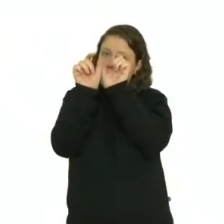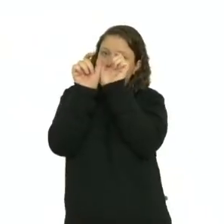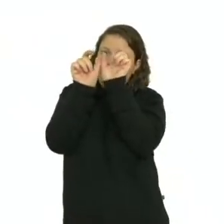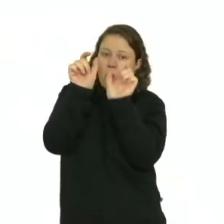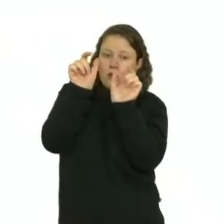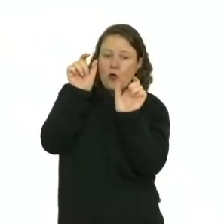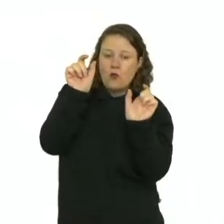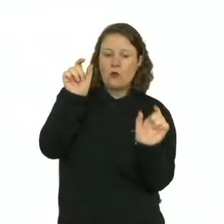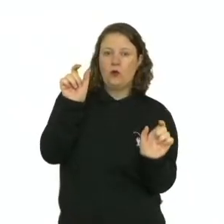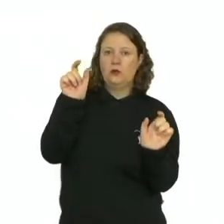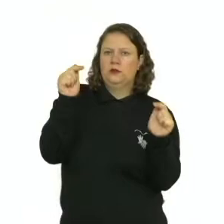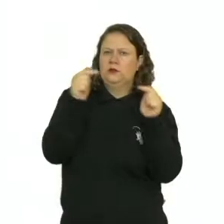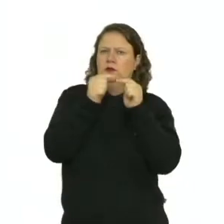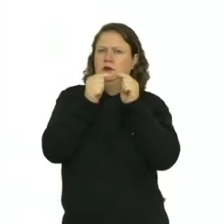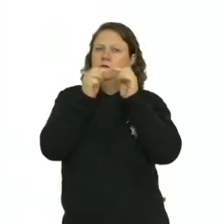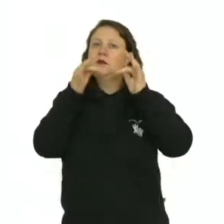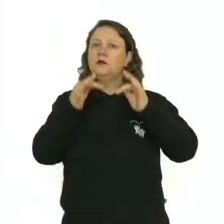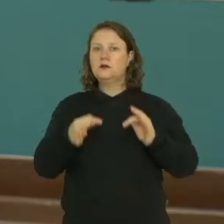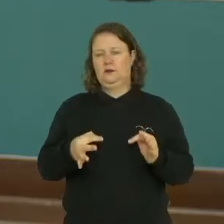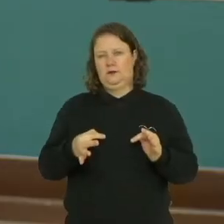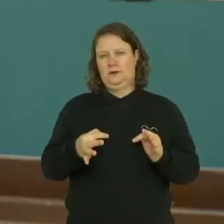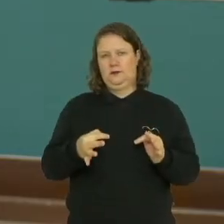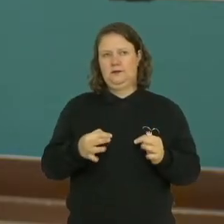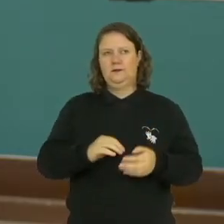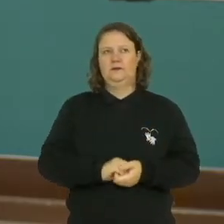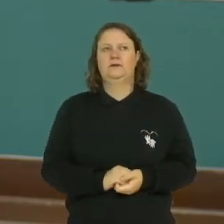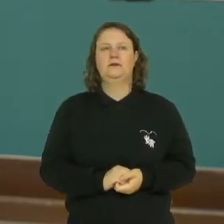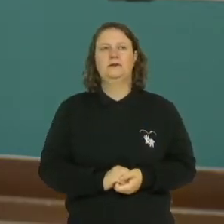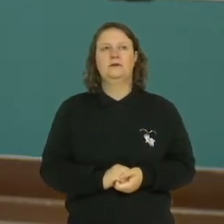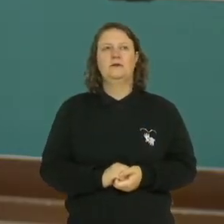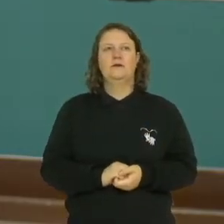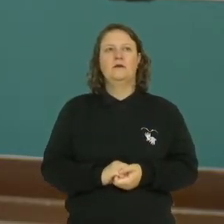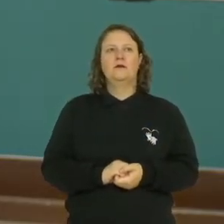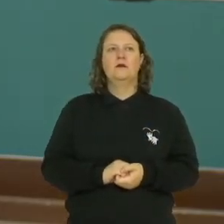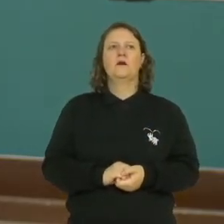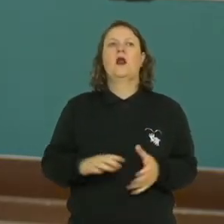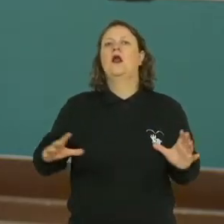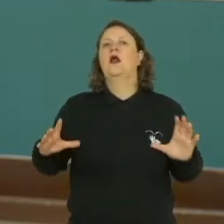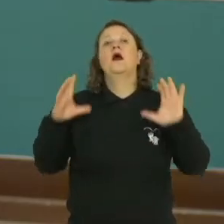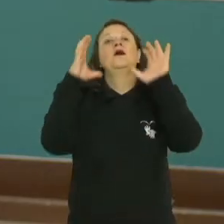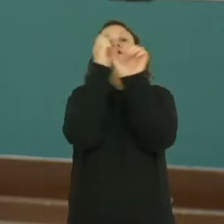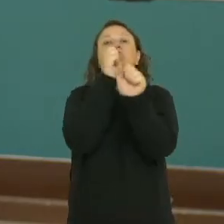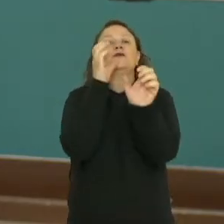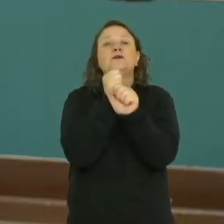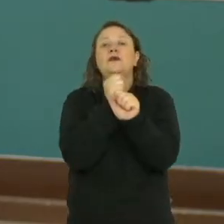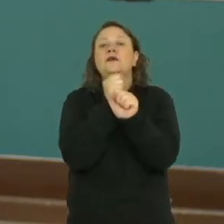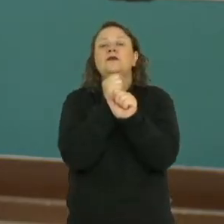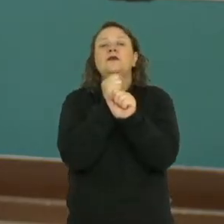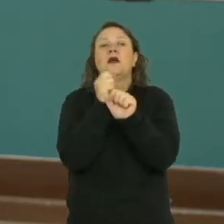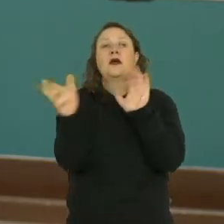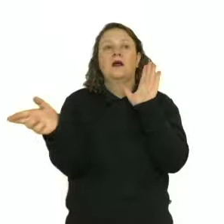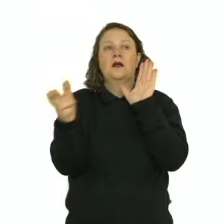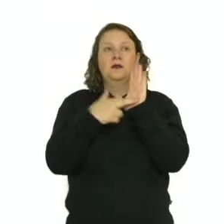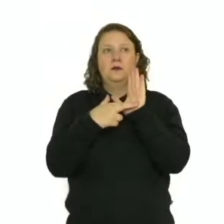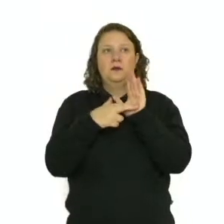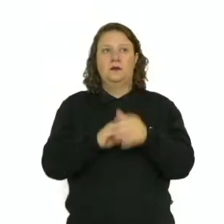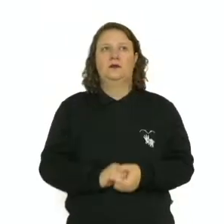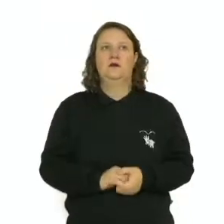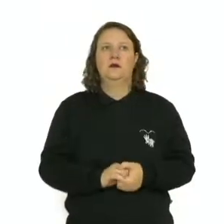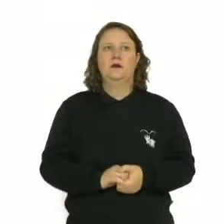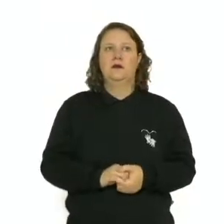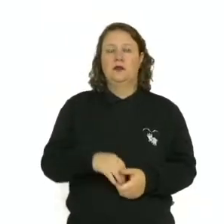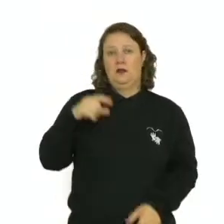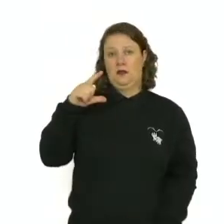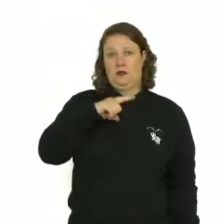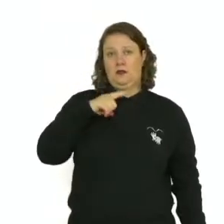depois dezena, depois centena e por isso que vem caminhando para o lado de cá. E somando tudo, então, a gente encontrou essa resposta. Como o nosso